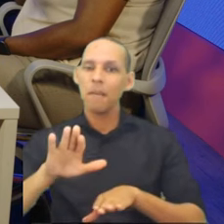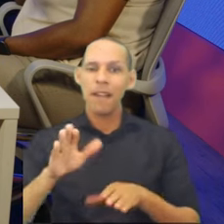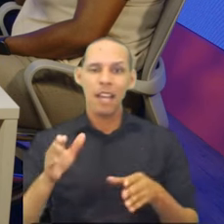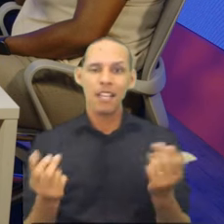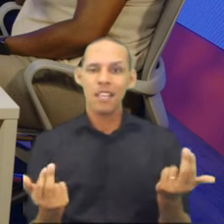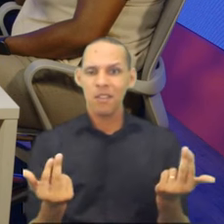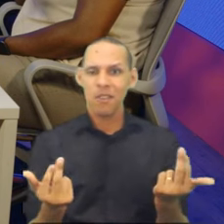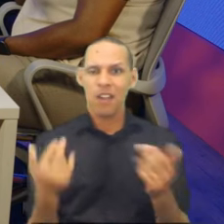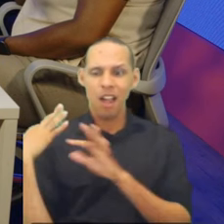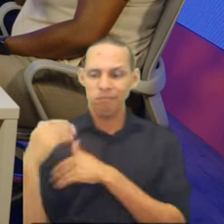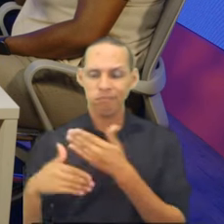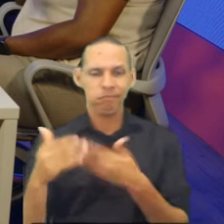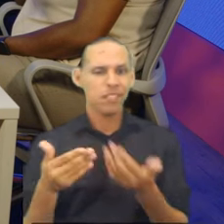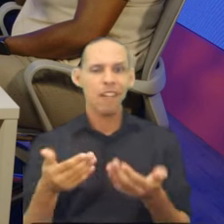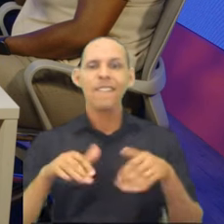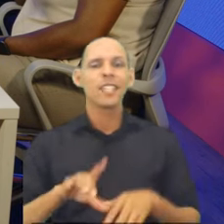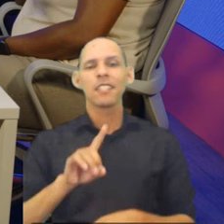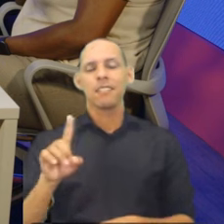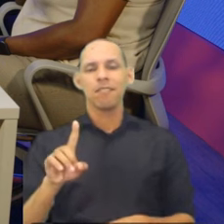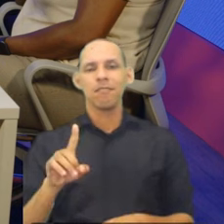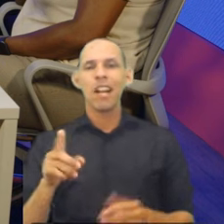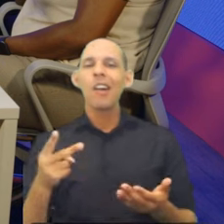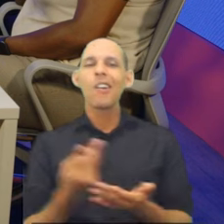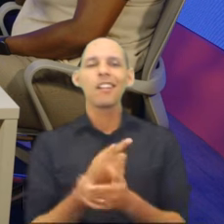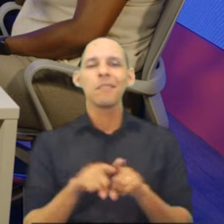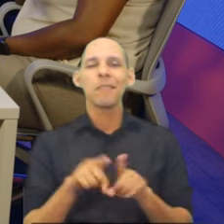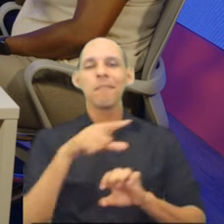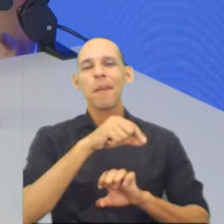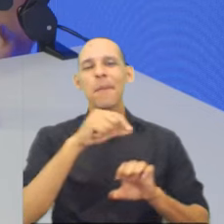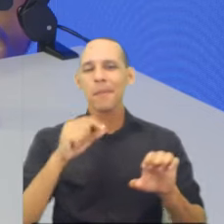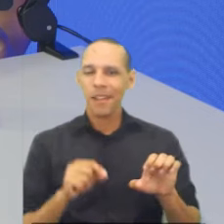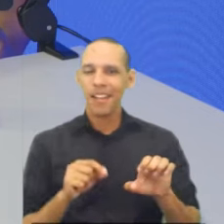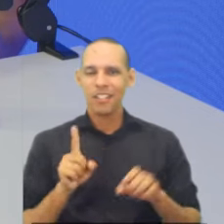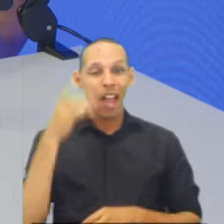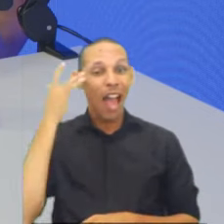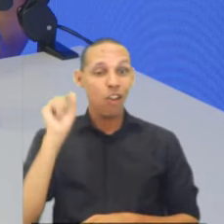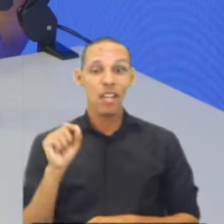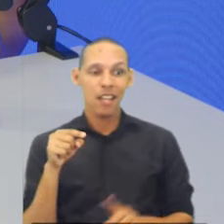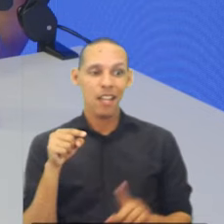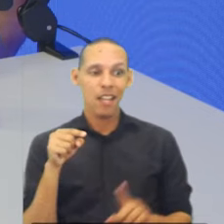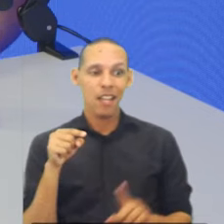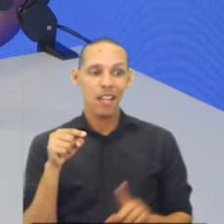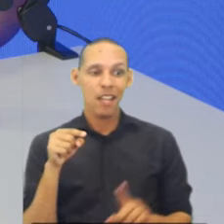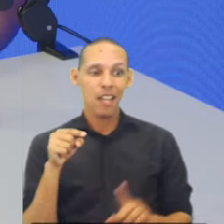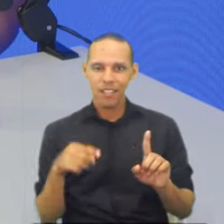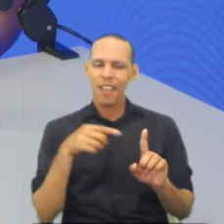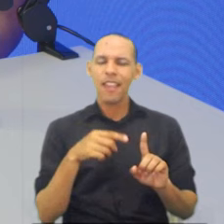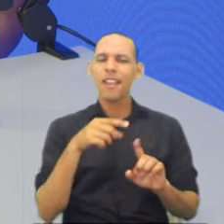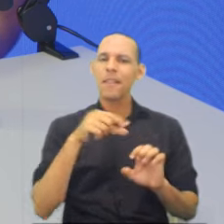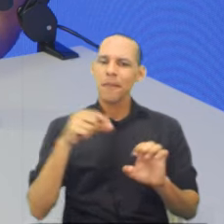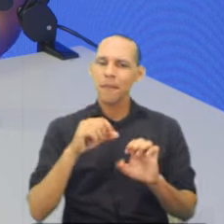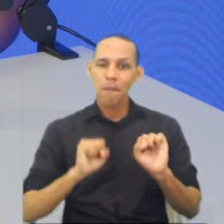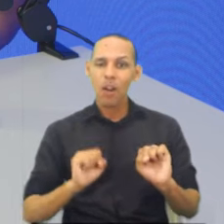que se não tiver Equidade na carreira a gente não vai ficar e a mesma coisa vai acontecer no empreendedorismo não adianta a gente achar que a pessoa com deficiência pode